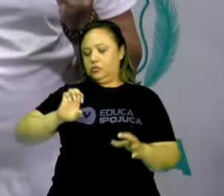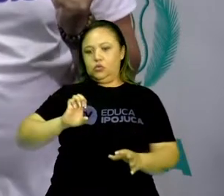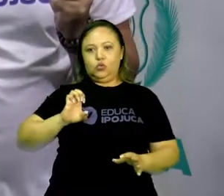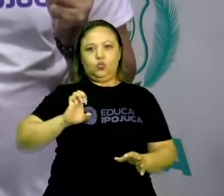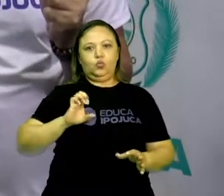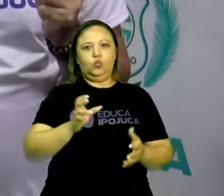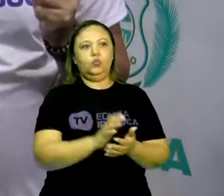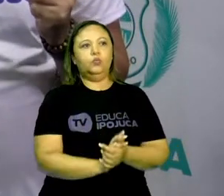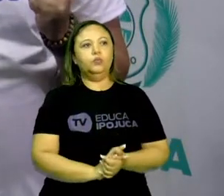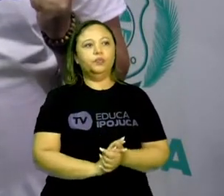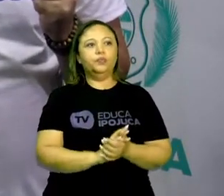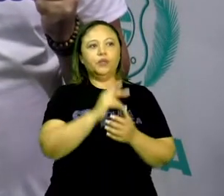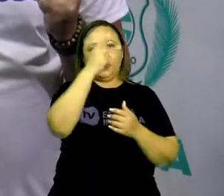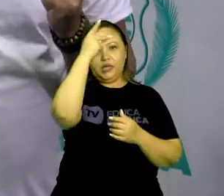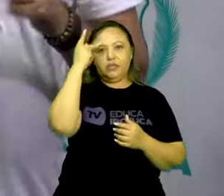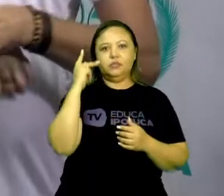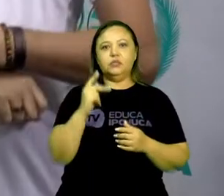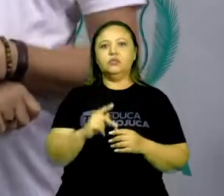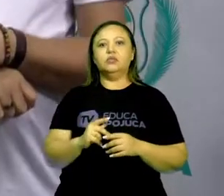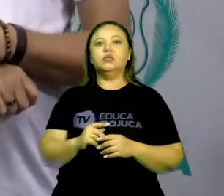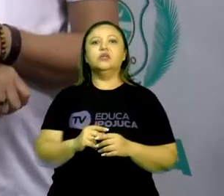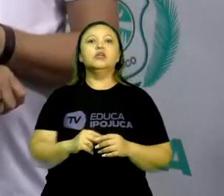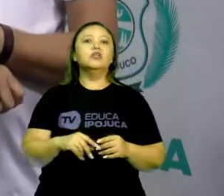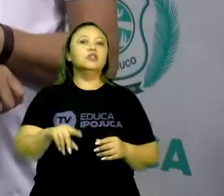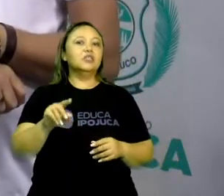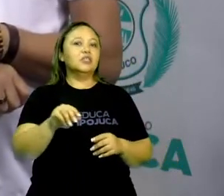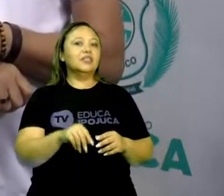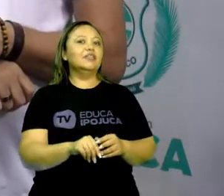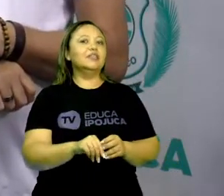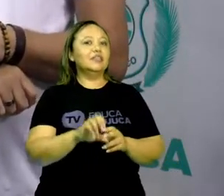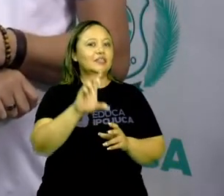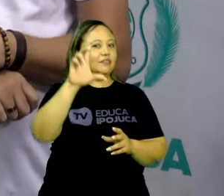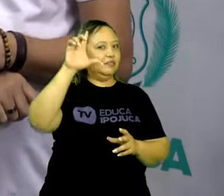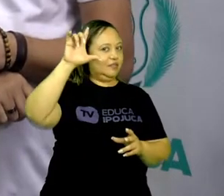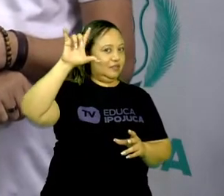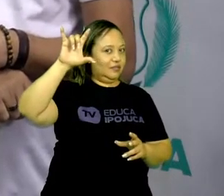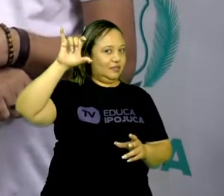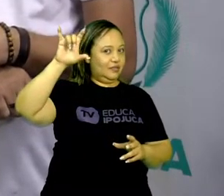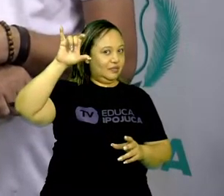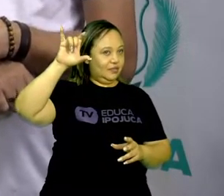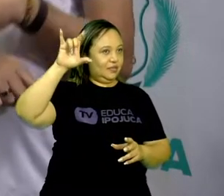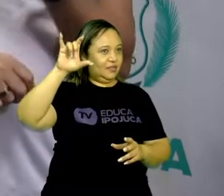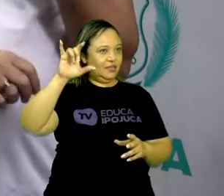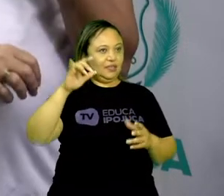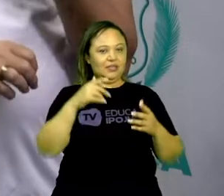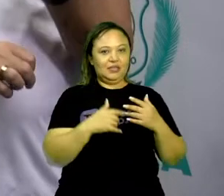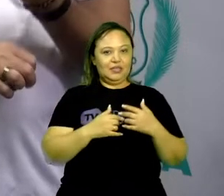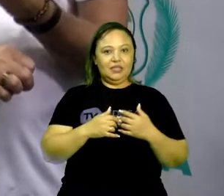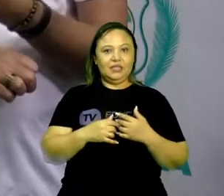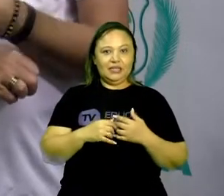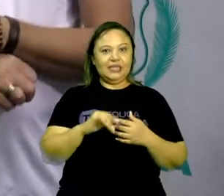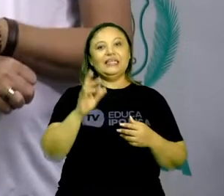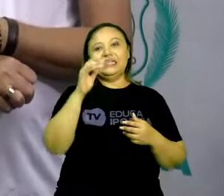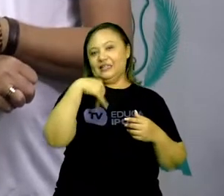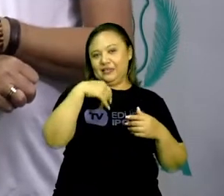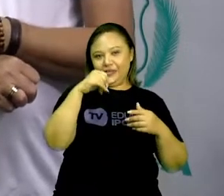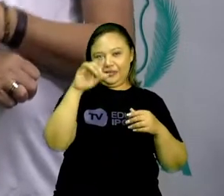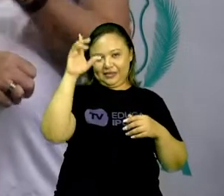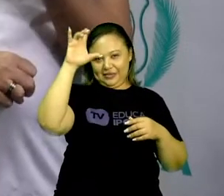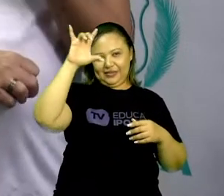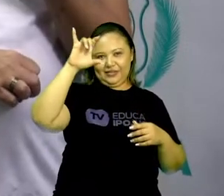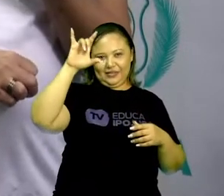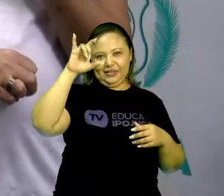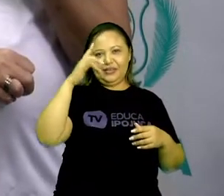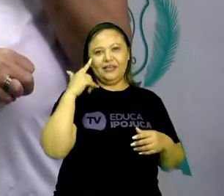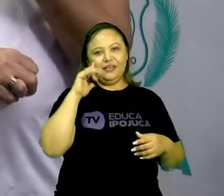aquele povo que aparece no Instagram que faz assim: "Ai, gente, hoje eu estou tão triste.